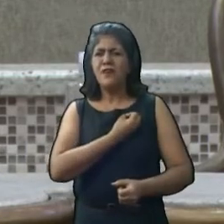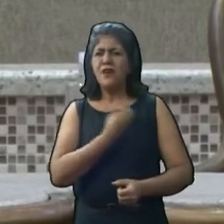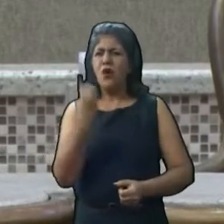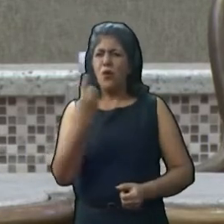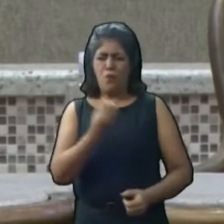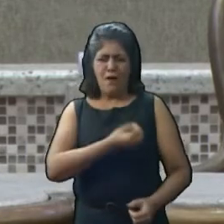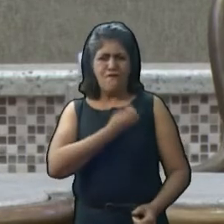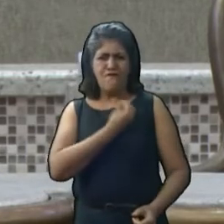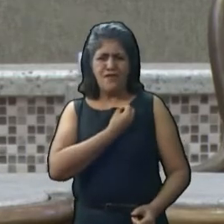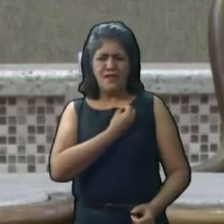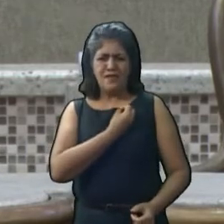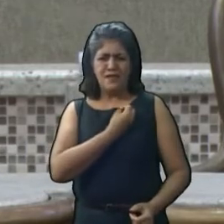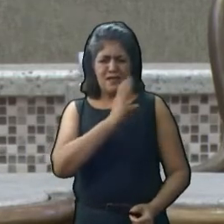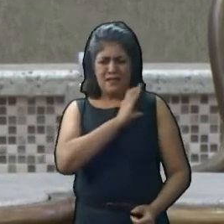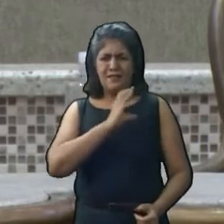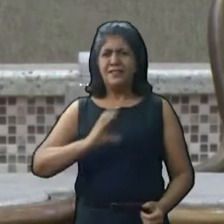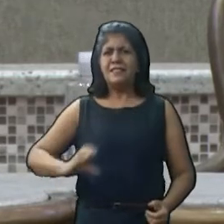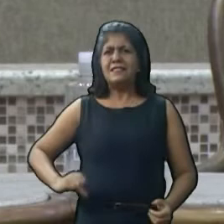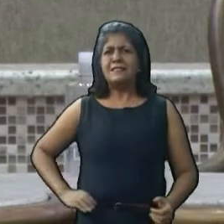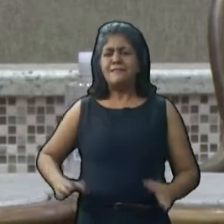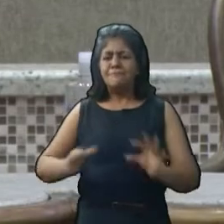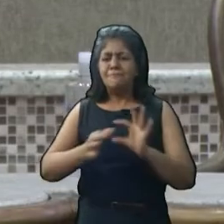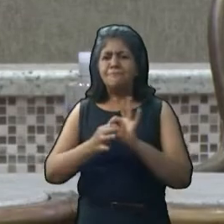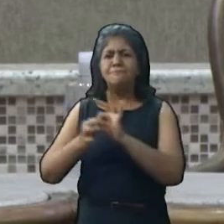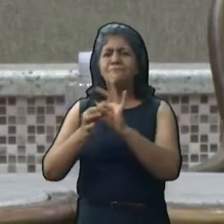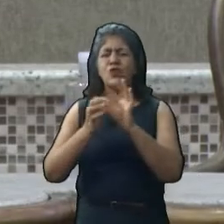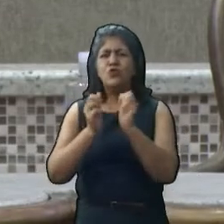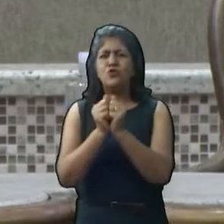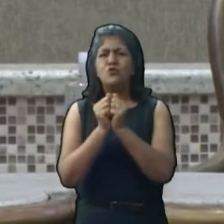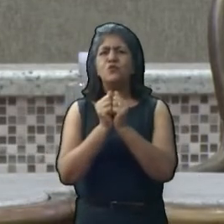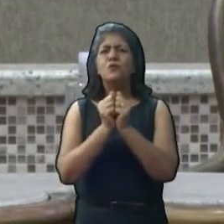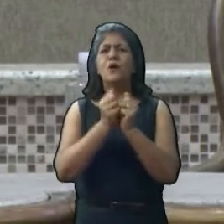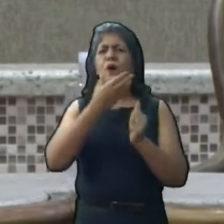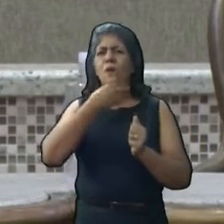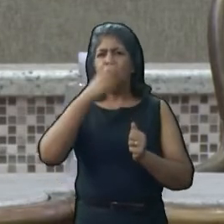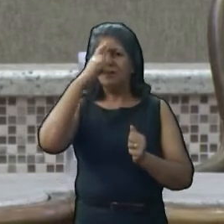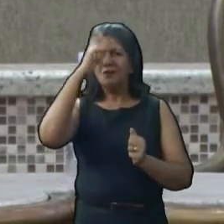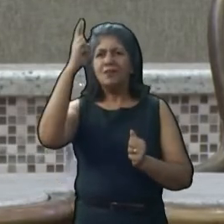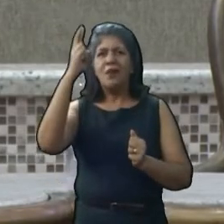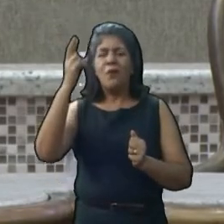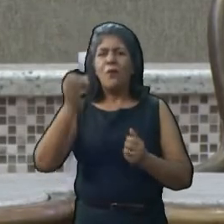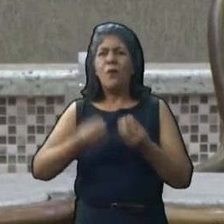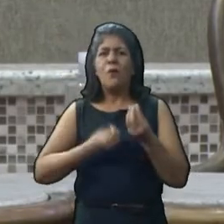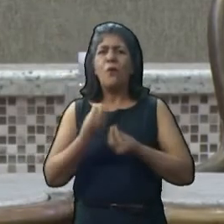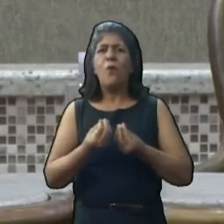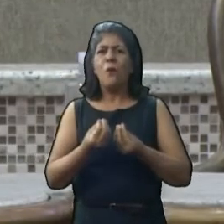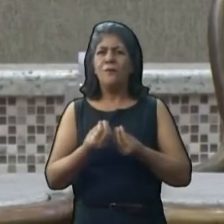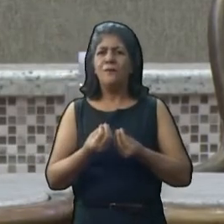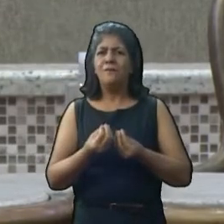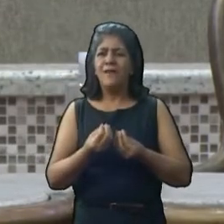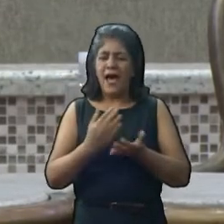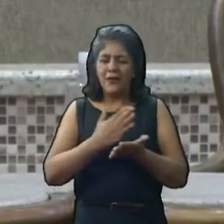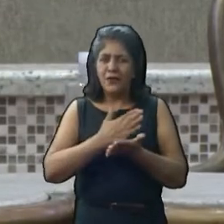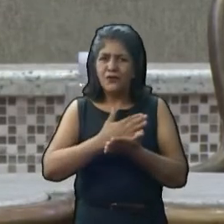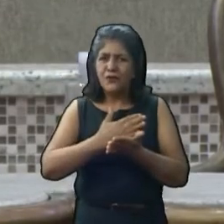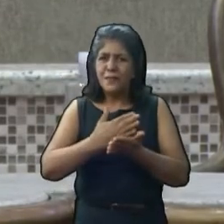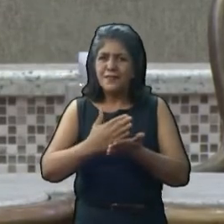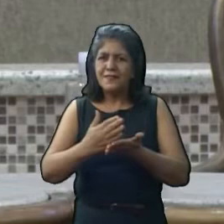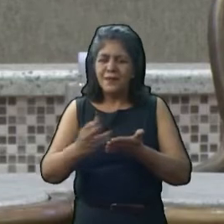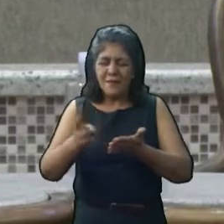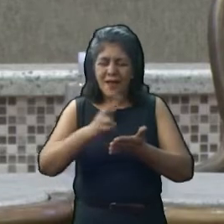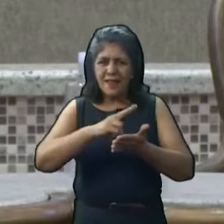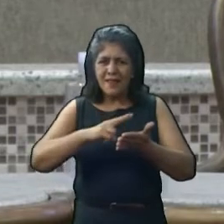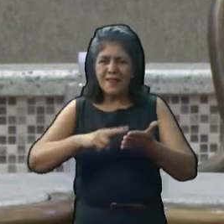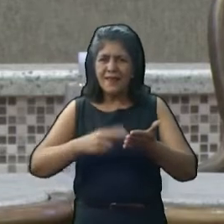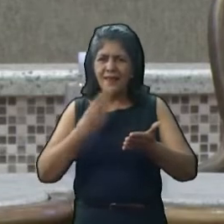mais estreita diante do senhor dos exércitos todos nós que lemos esta carta nós